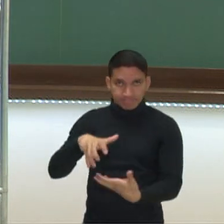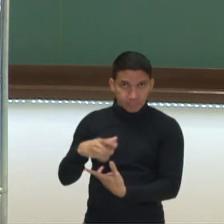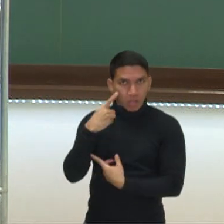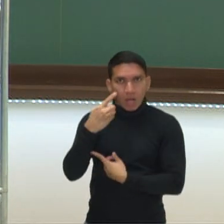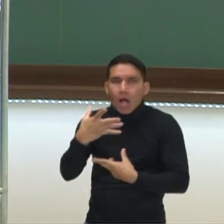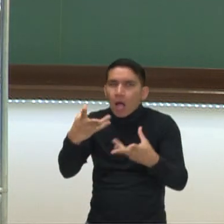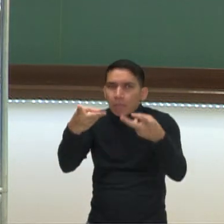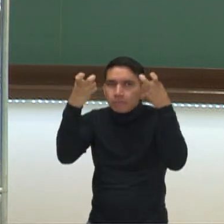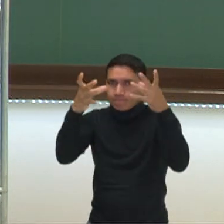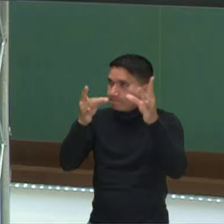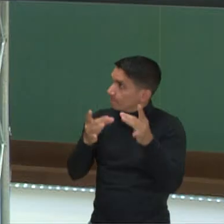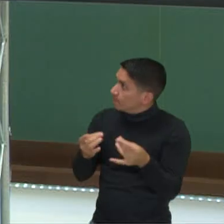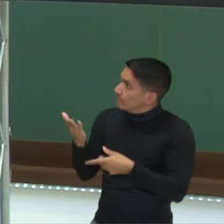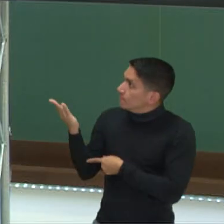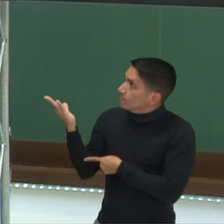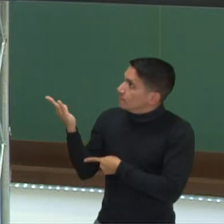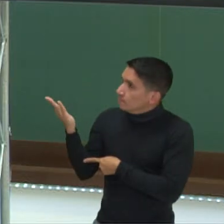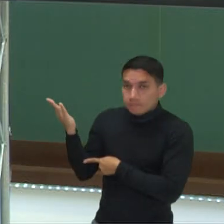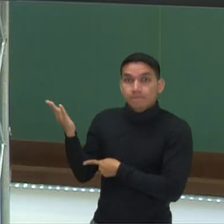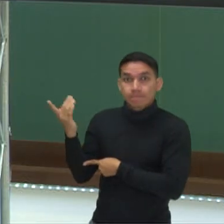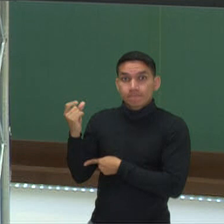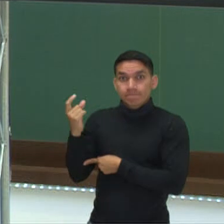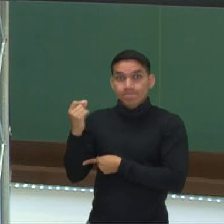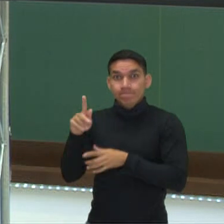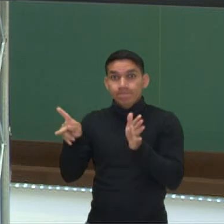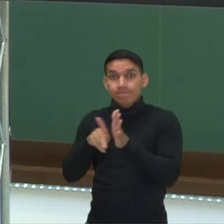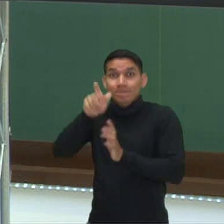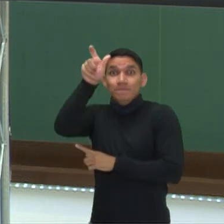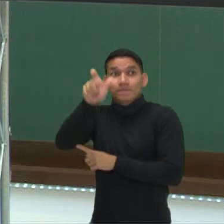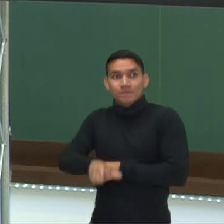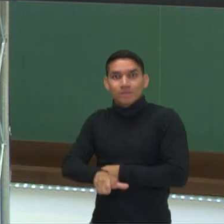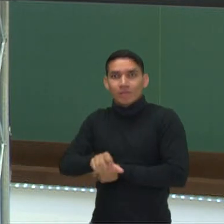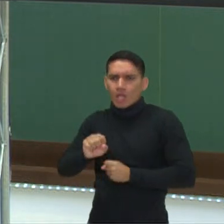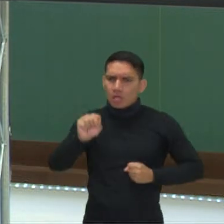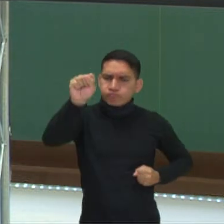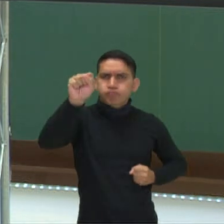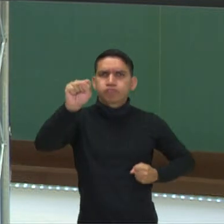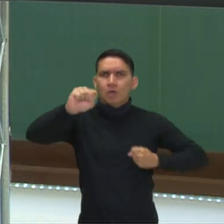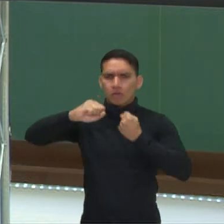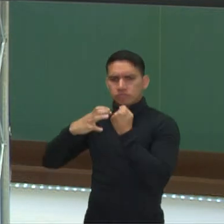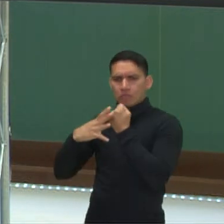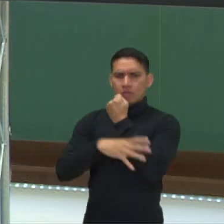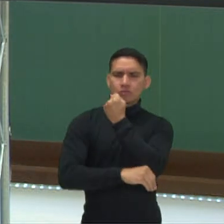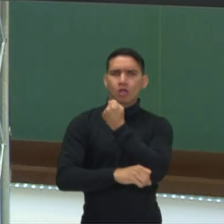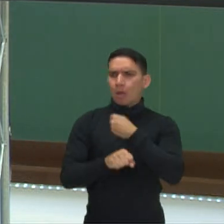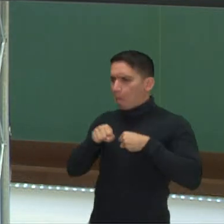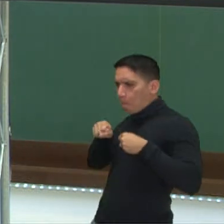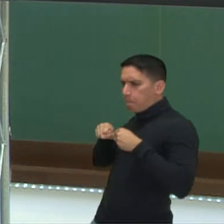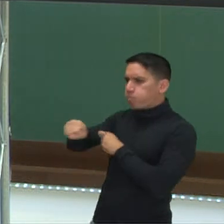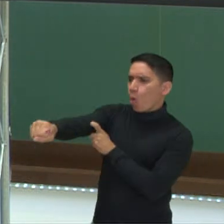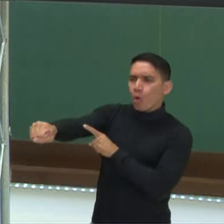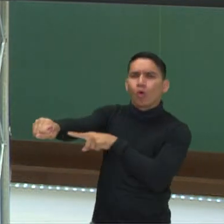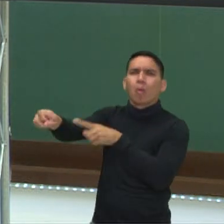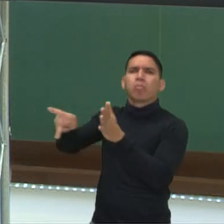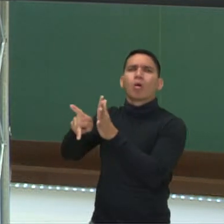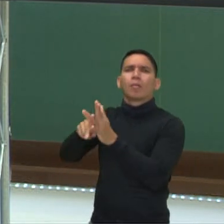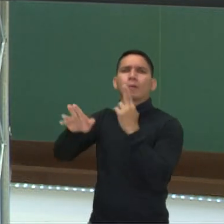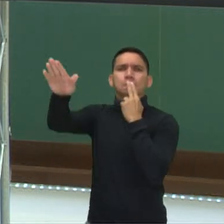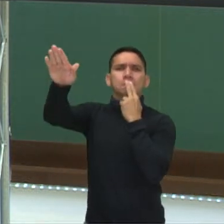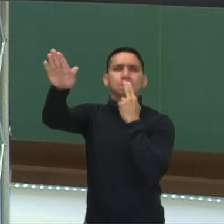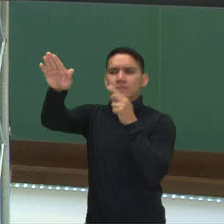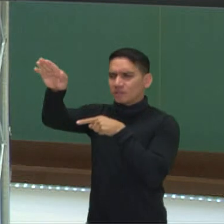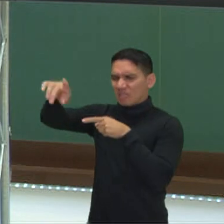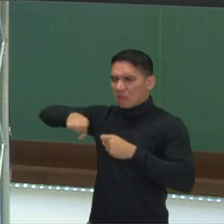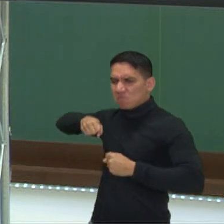Você percebe nos elementos da capa que o personagem do Capitão América está socando Adolf Hitler, bem ao centro da